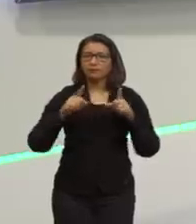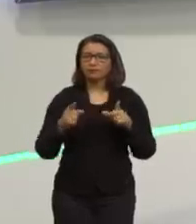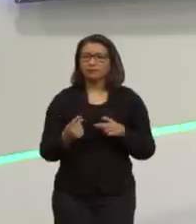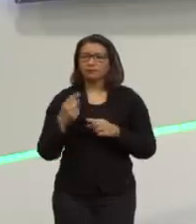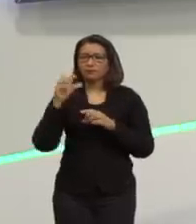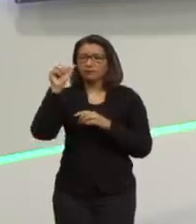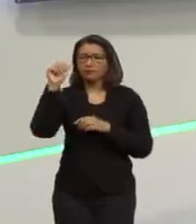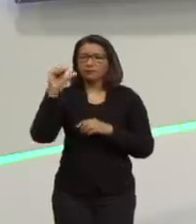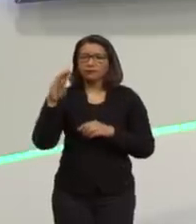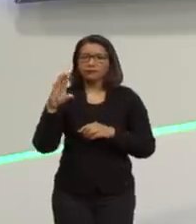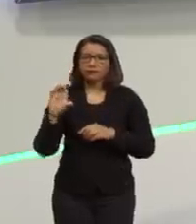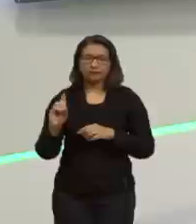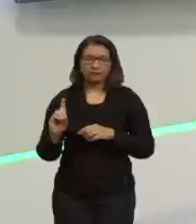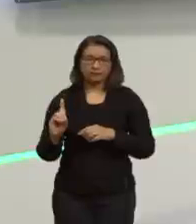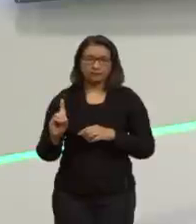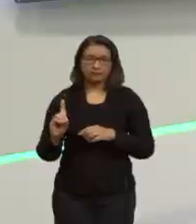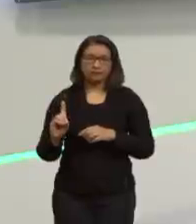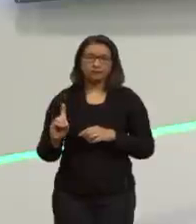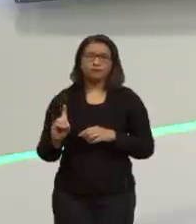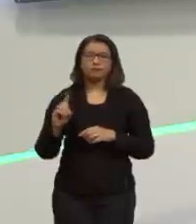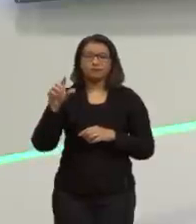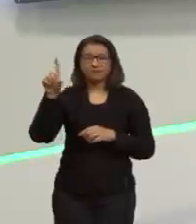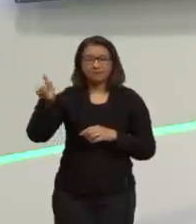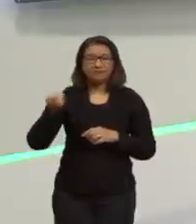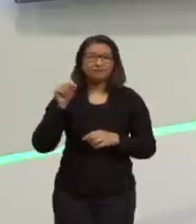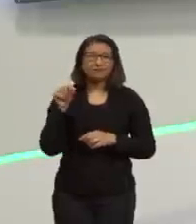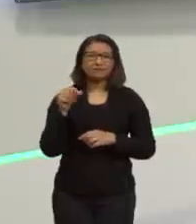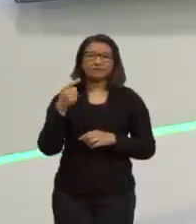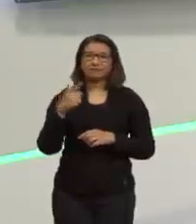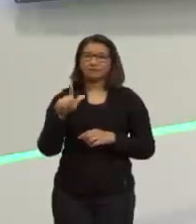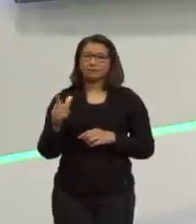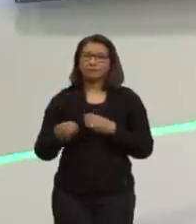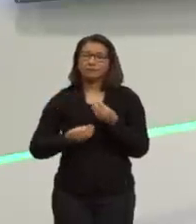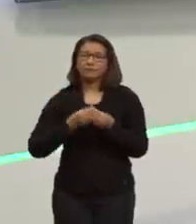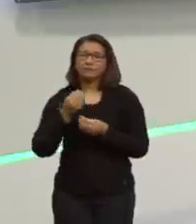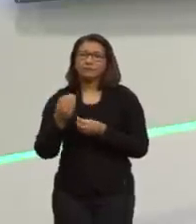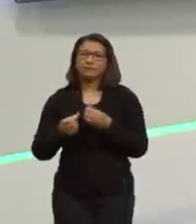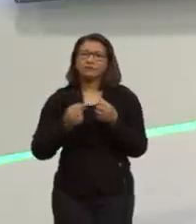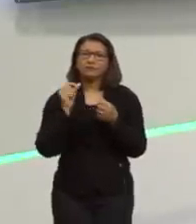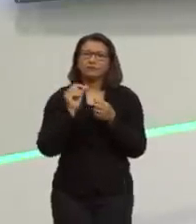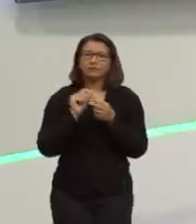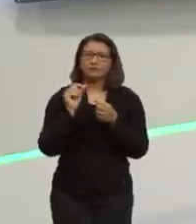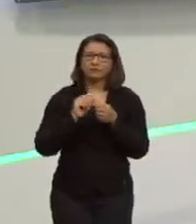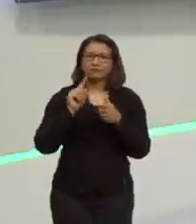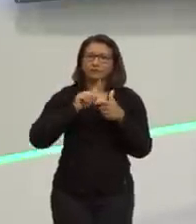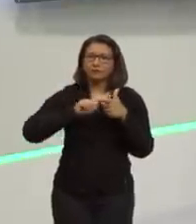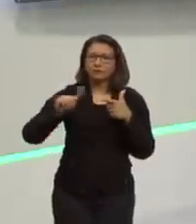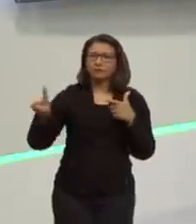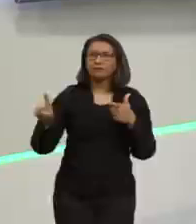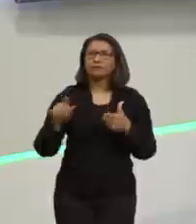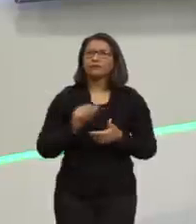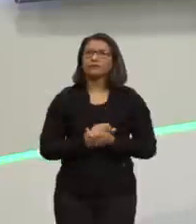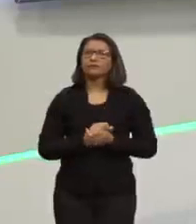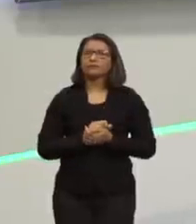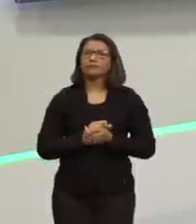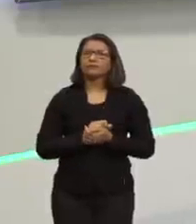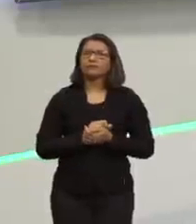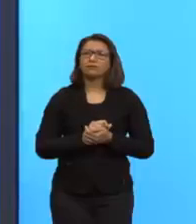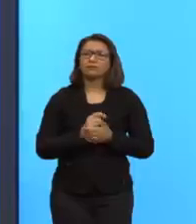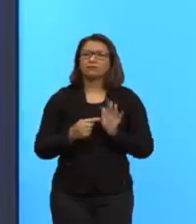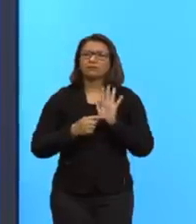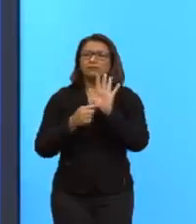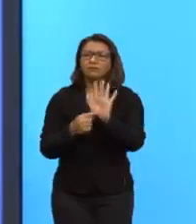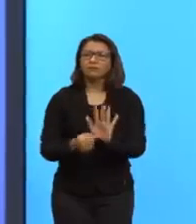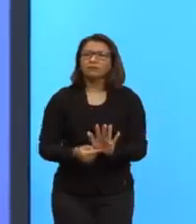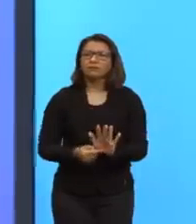alternativas, elas não me trazem para eu decompor. Ó, deixa eu voltar daqui. Ó, as alternativas, elas se apresentam para